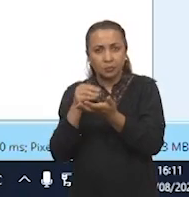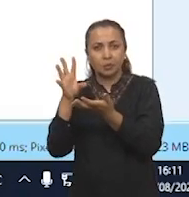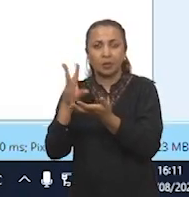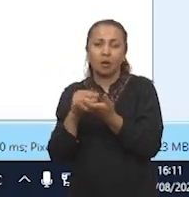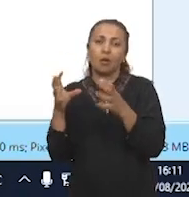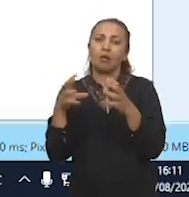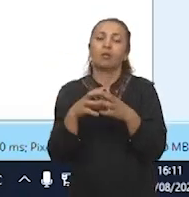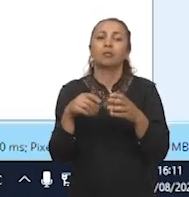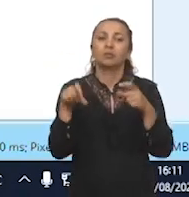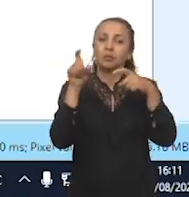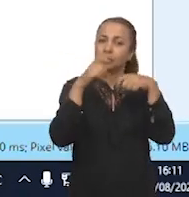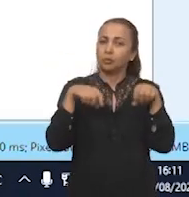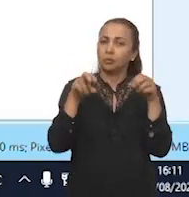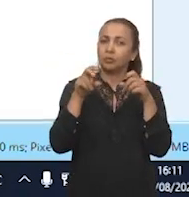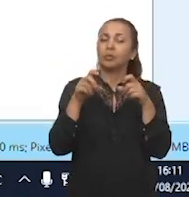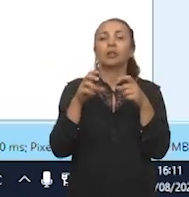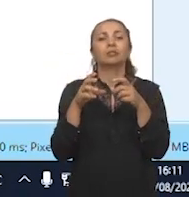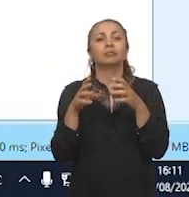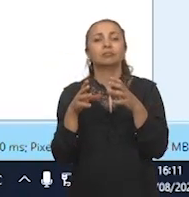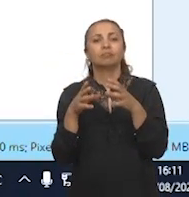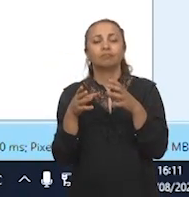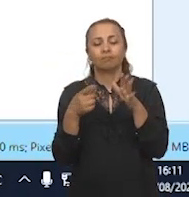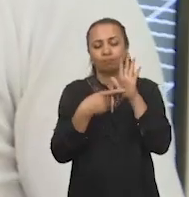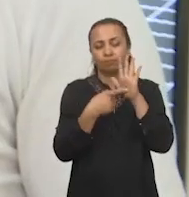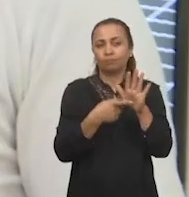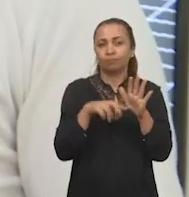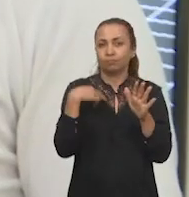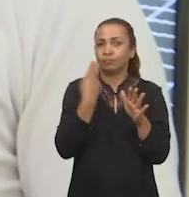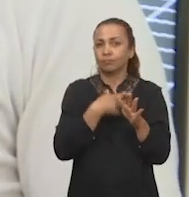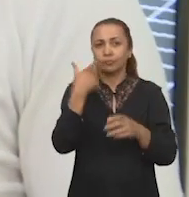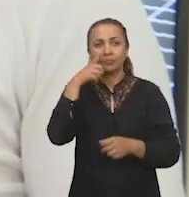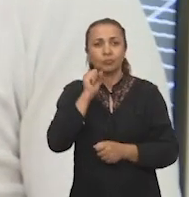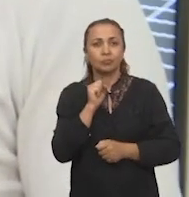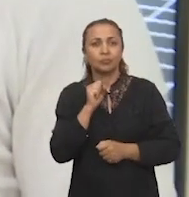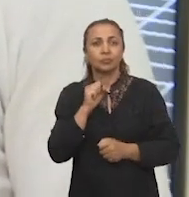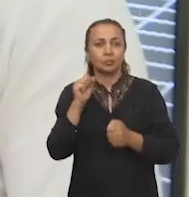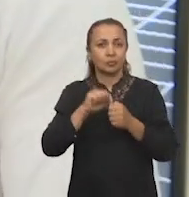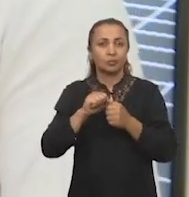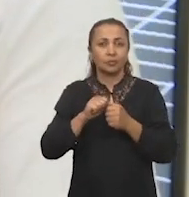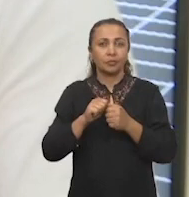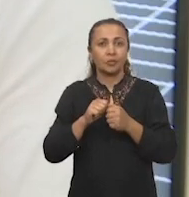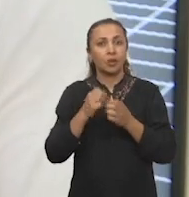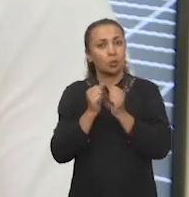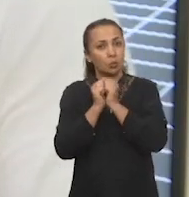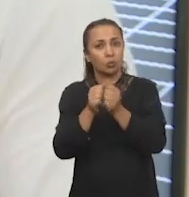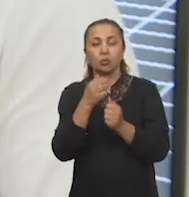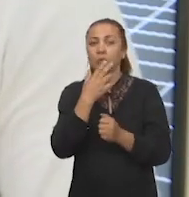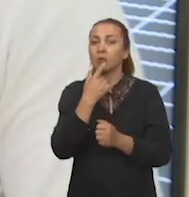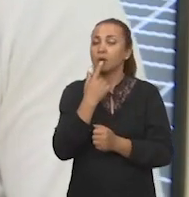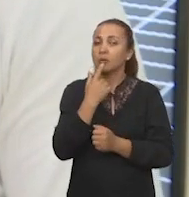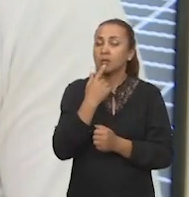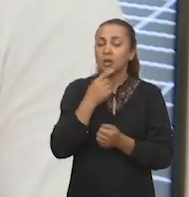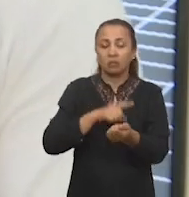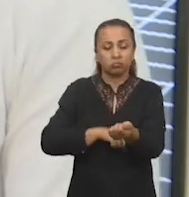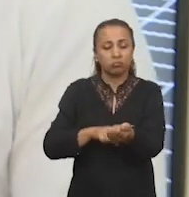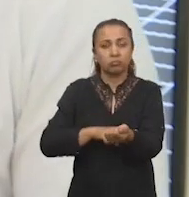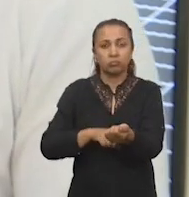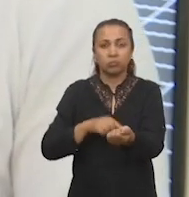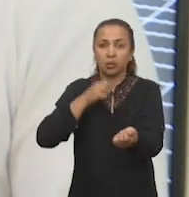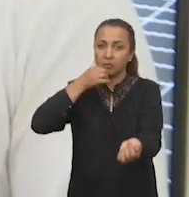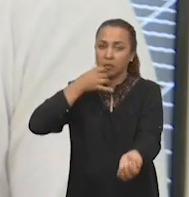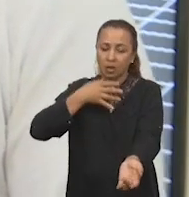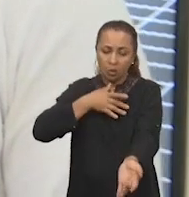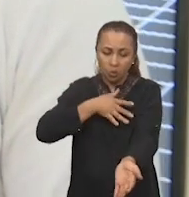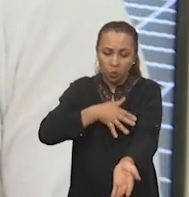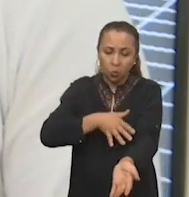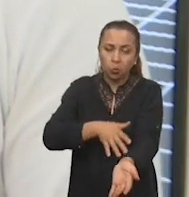para um ambiente computacional, né? Nós conseguimos simular como o sangue escoa, né? Existem